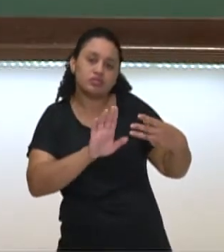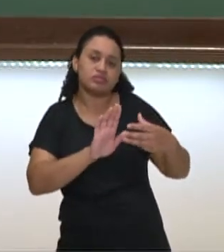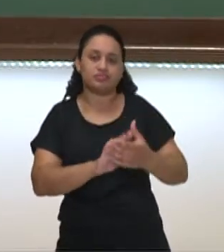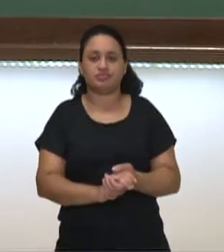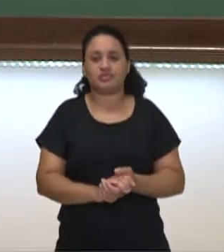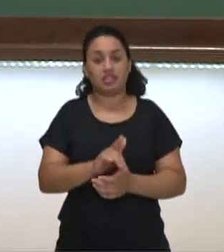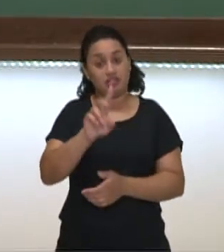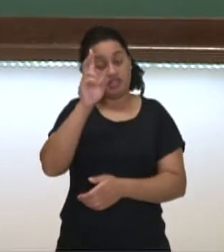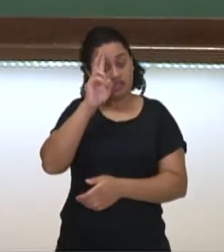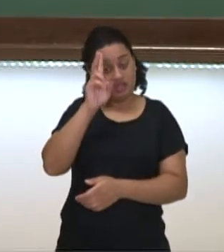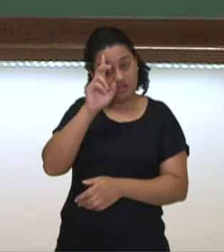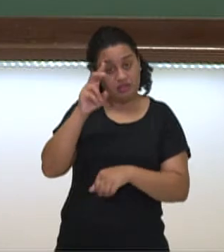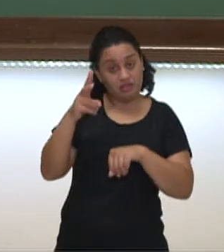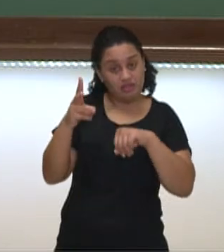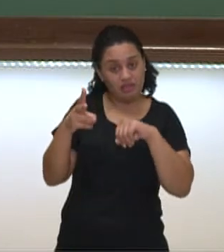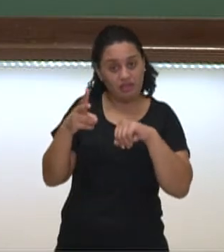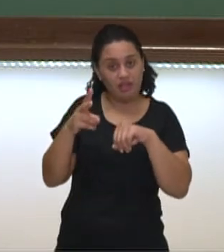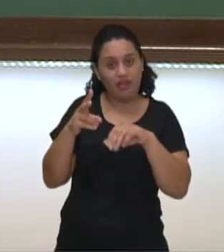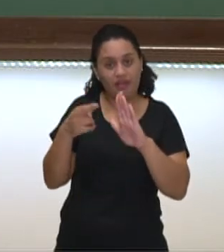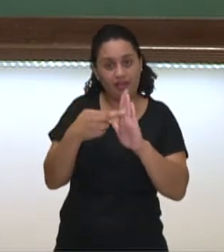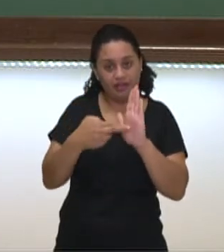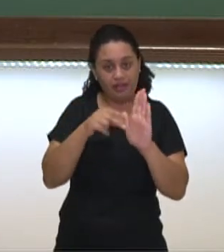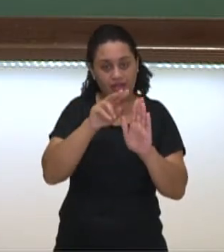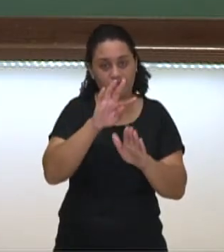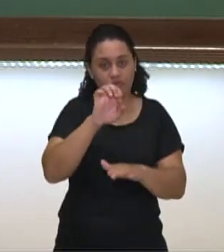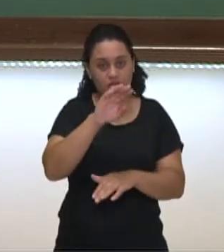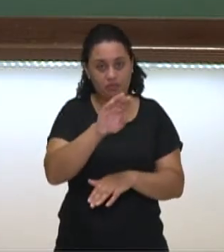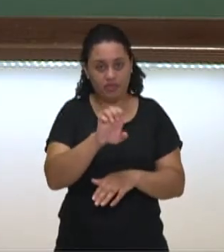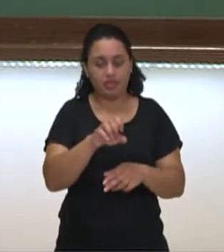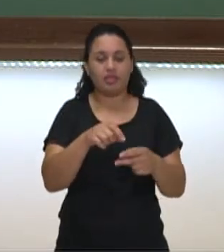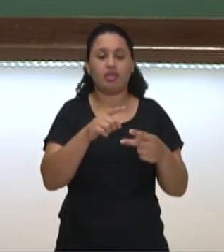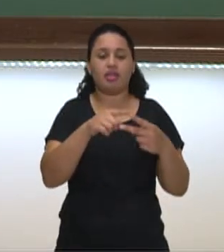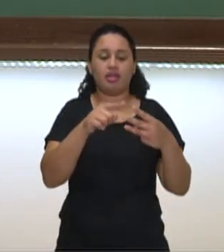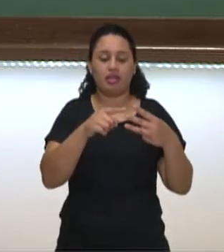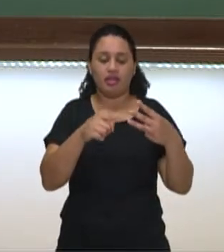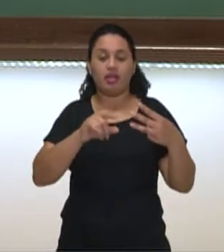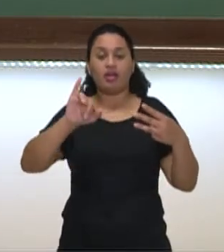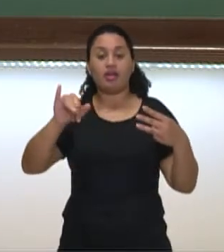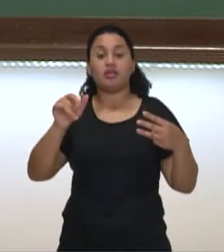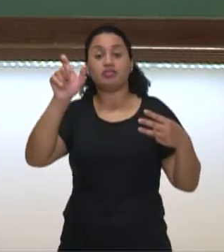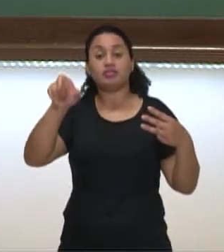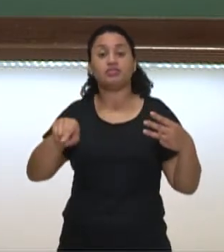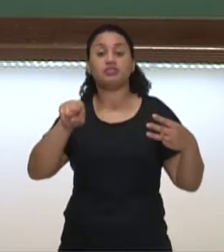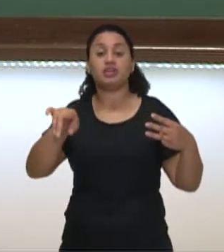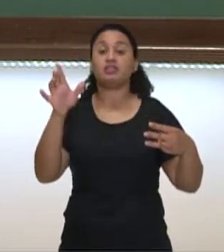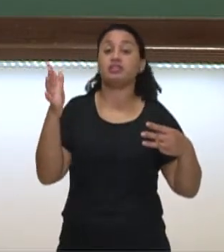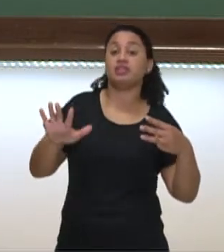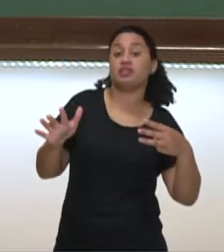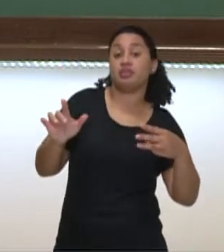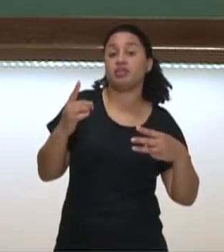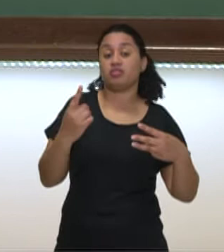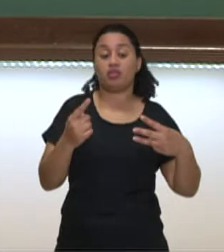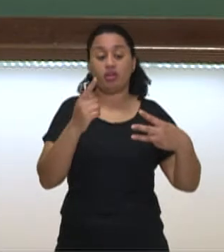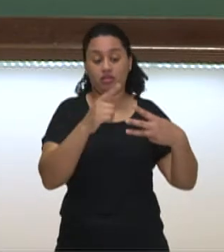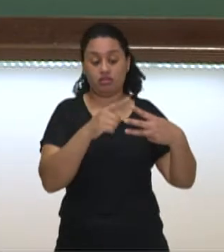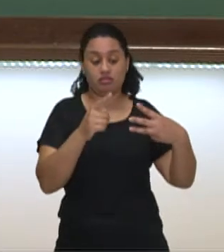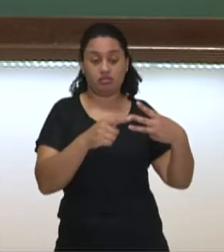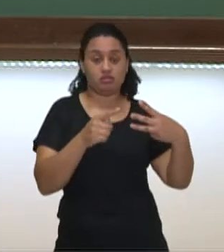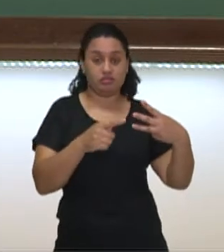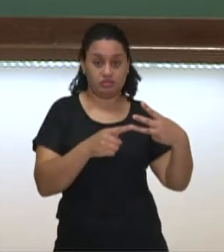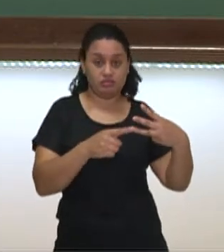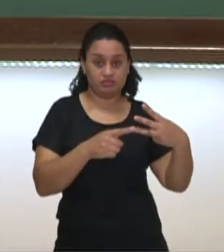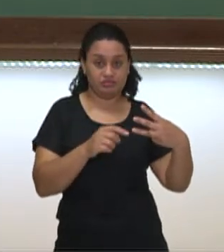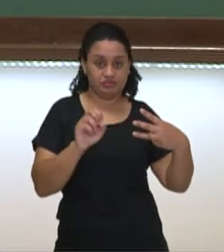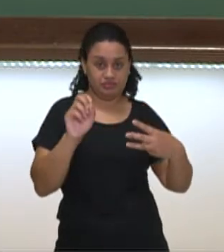só você relembrar da regra de verbo to be. I am, you are. He, she, it is, we, you,